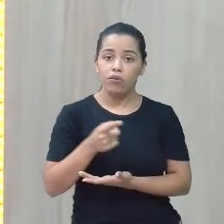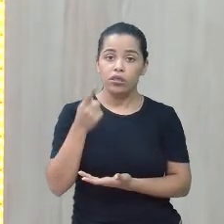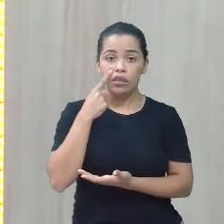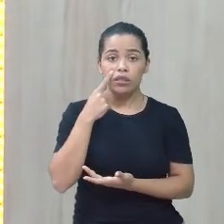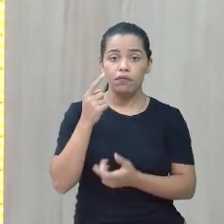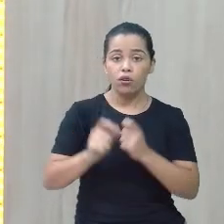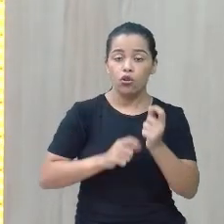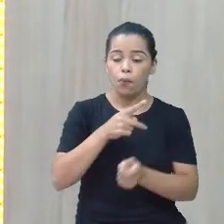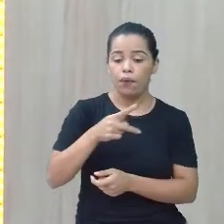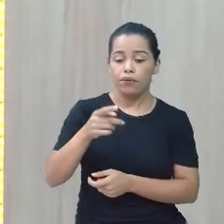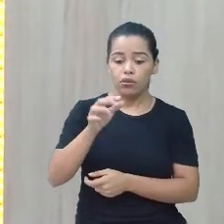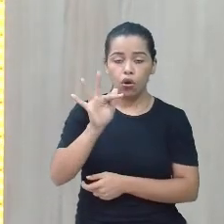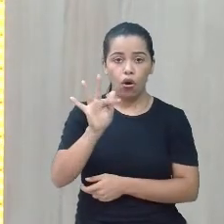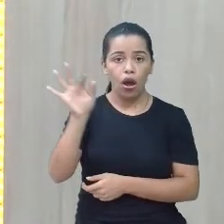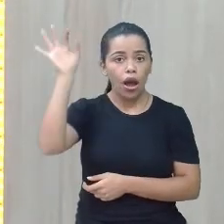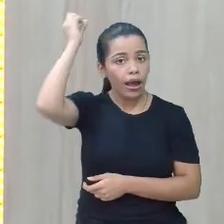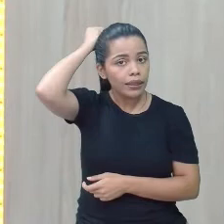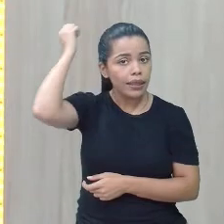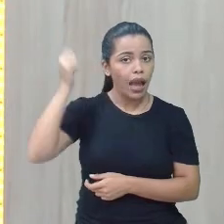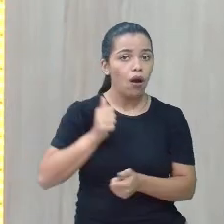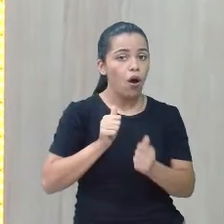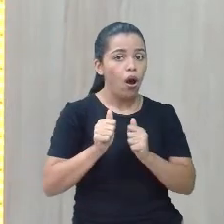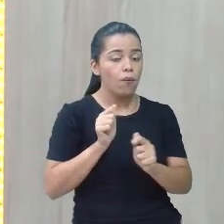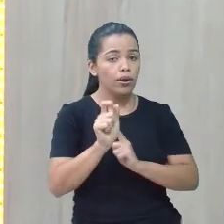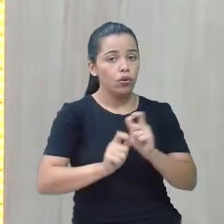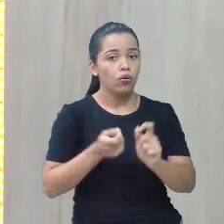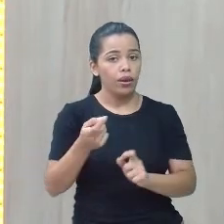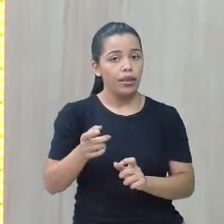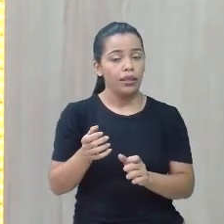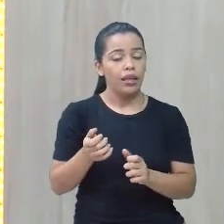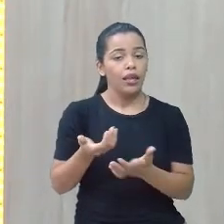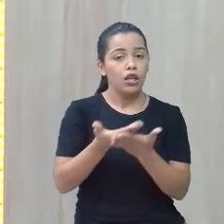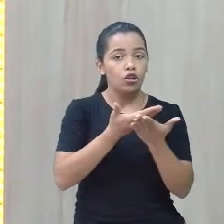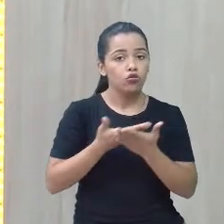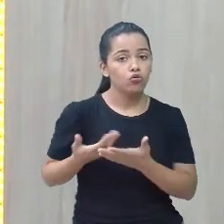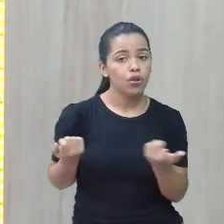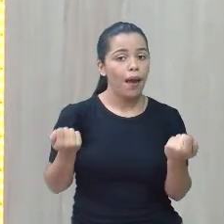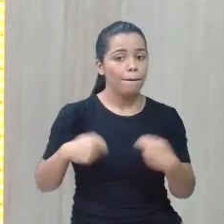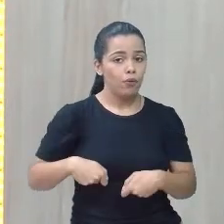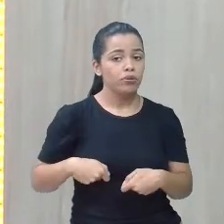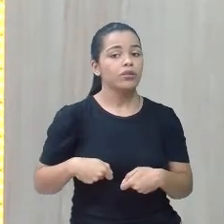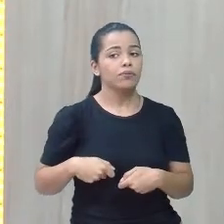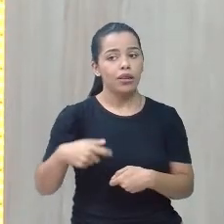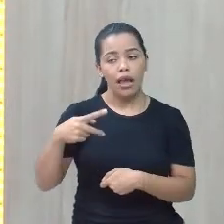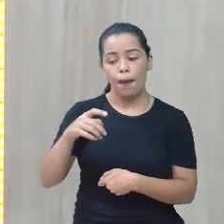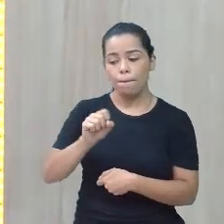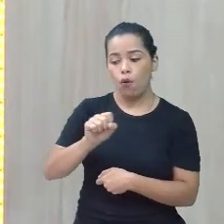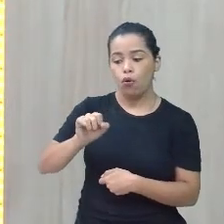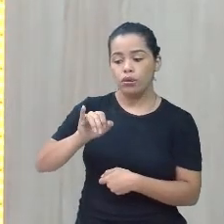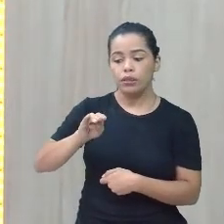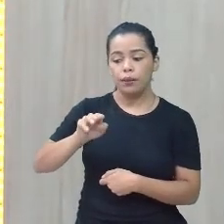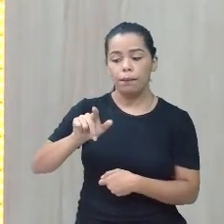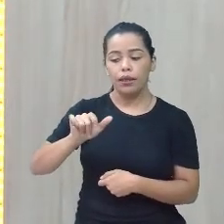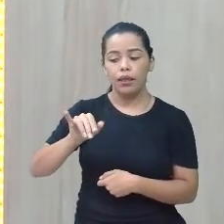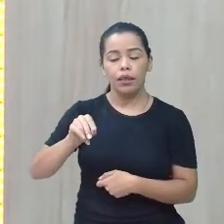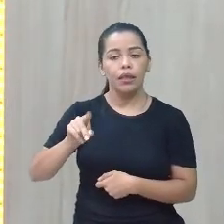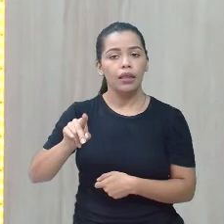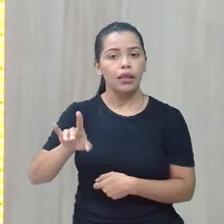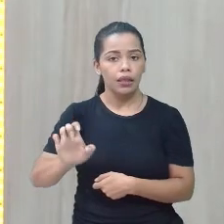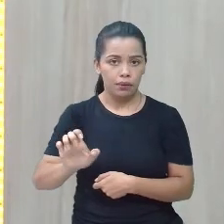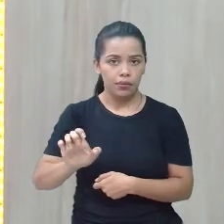colocou aí o argumento, né, de estudar a possibilidade, olha aí a palavra, né, antes de probabilidade, de estudar